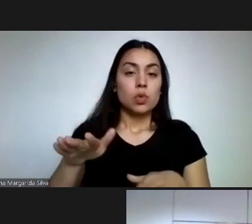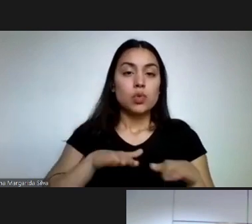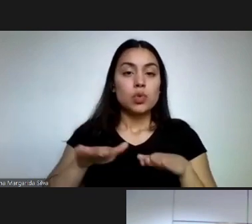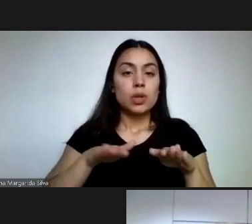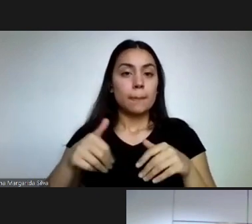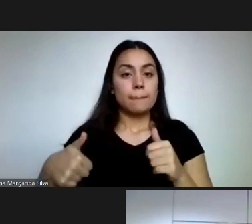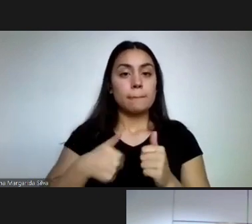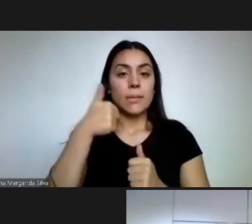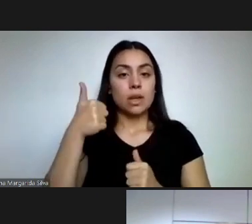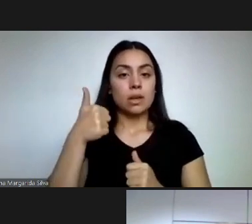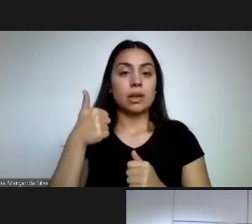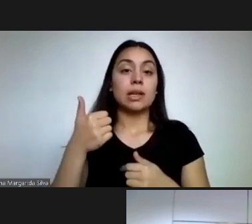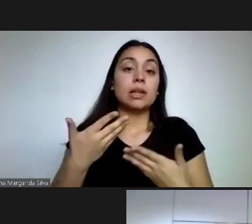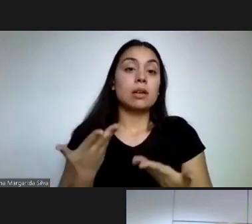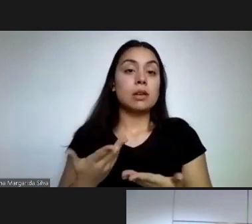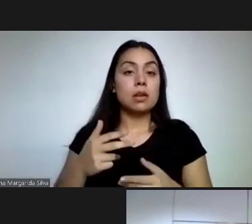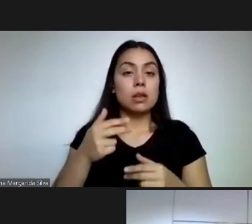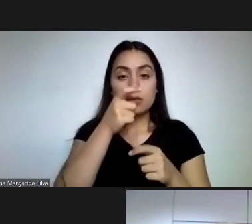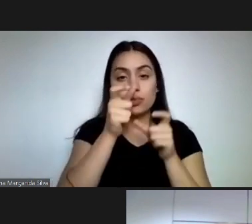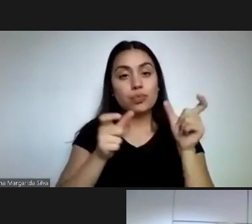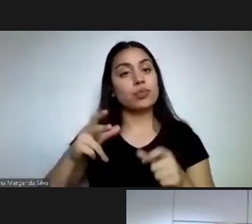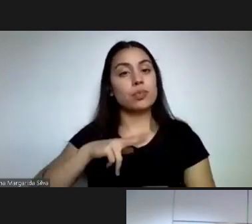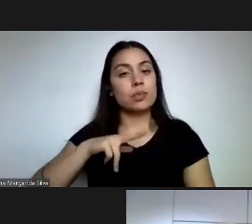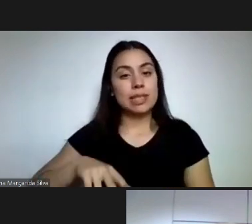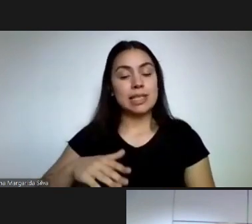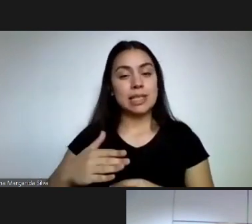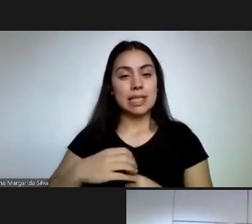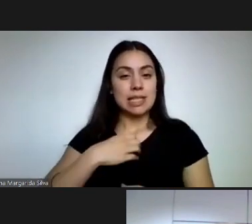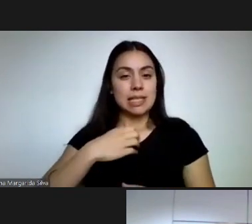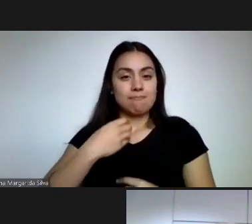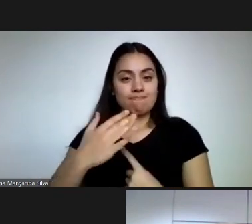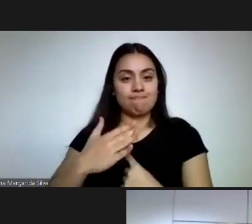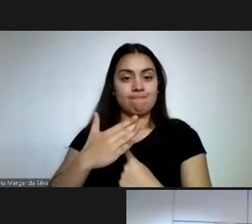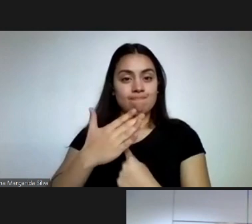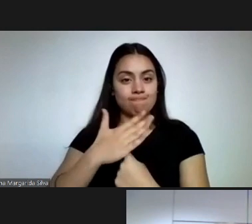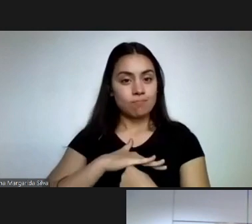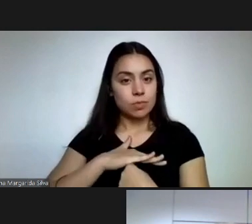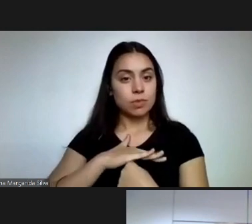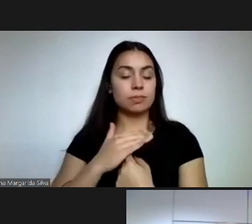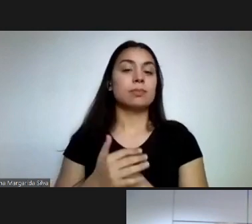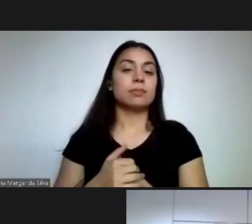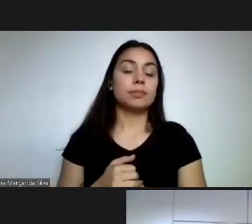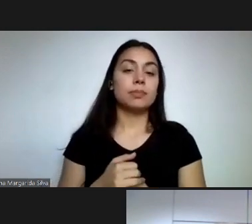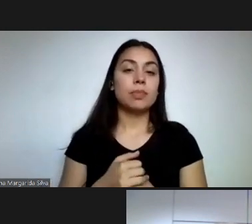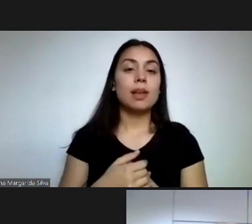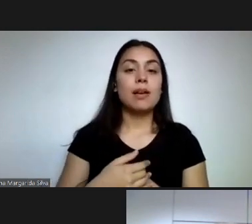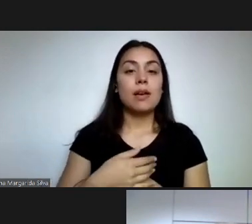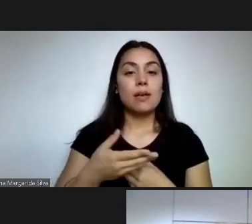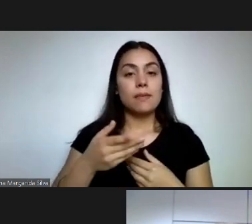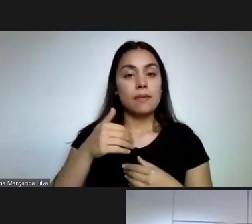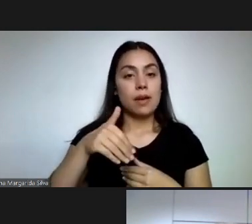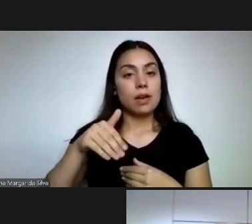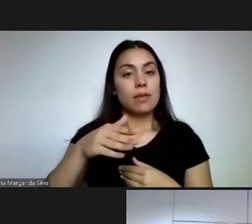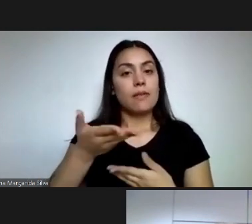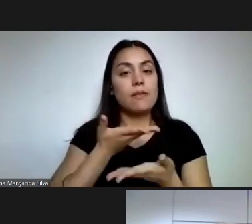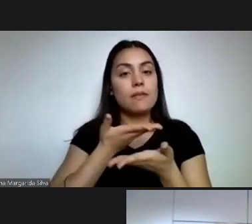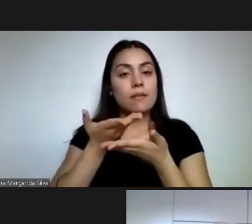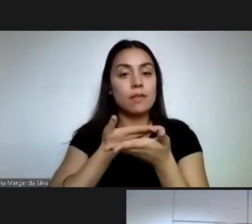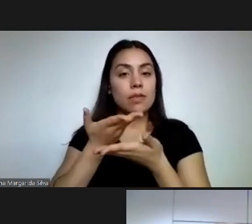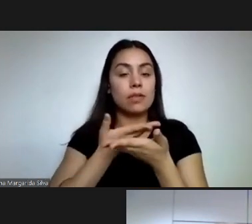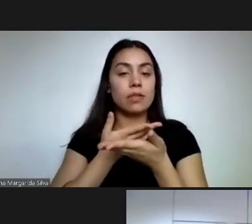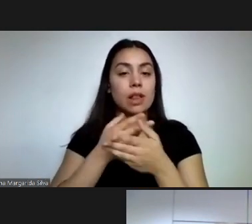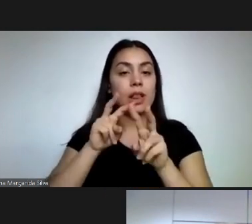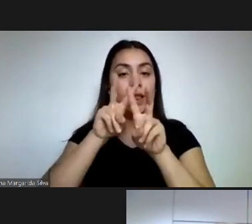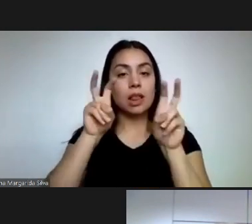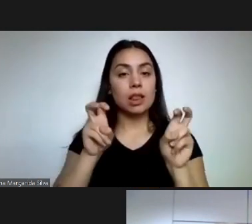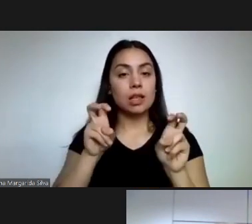de uma imagem negativa. E também pensei, mas se calhar podemos falar disso daqui a pouco, sobre a questão do humor, porque quando falas dessa questão